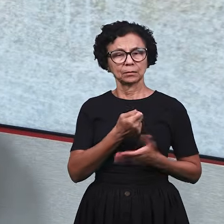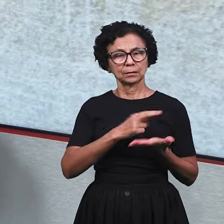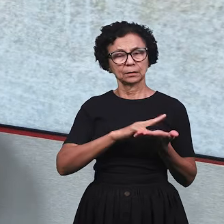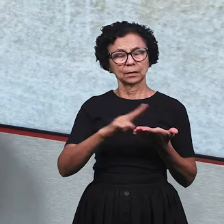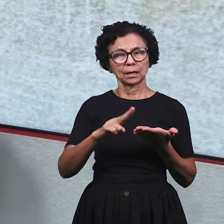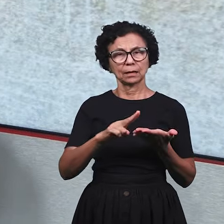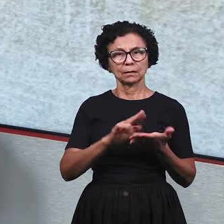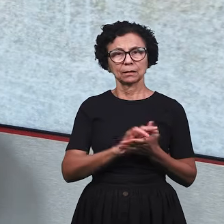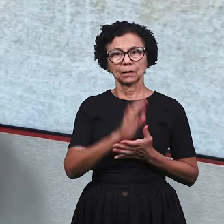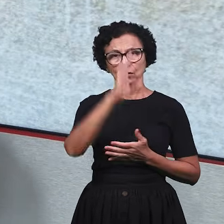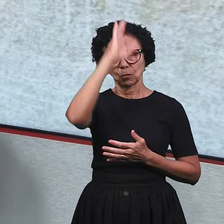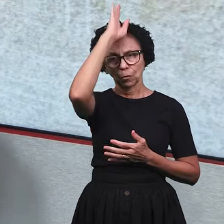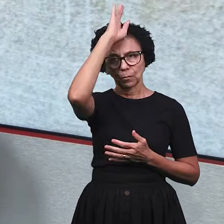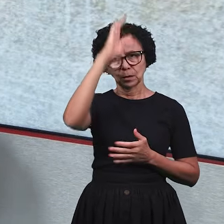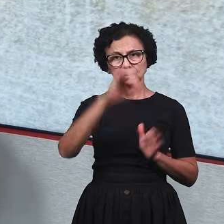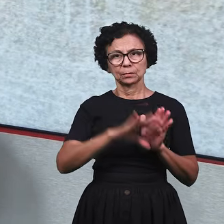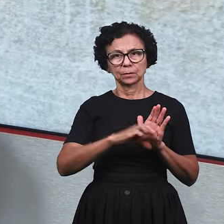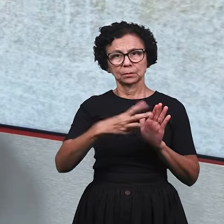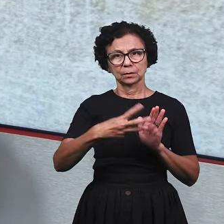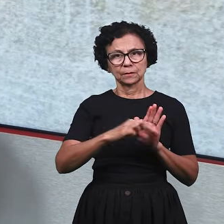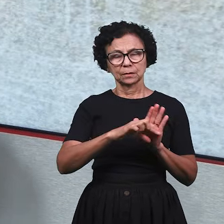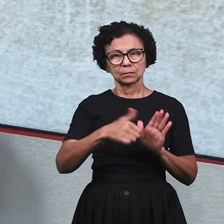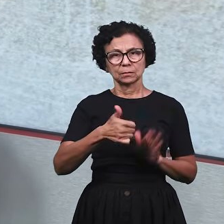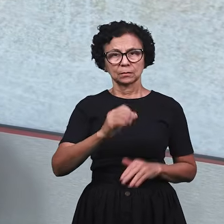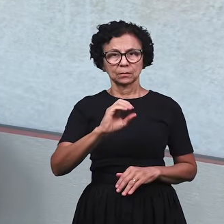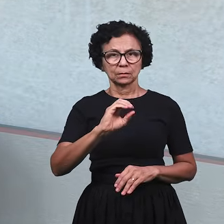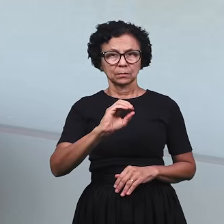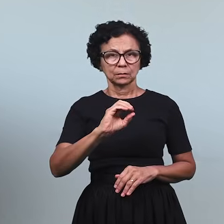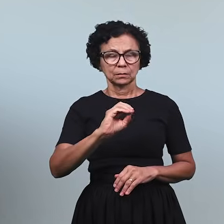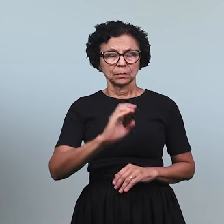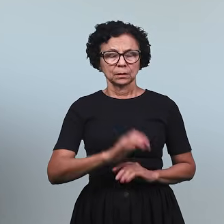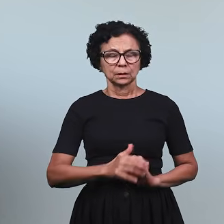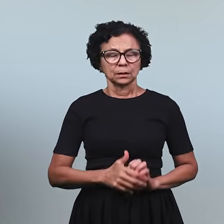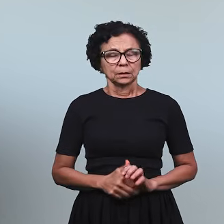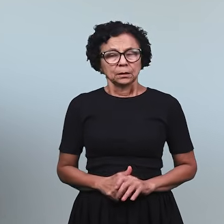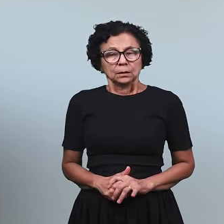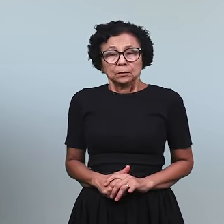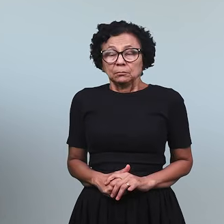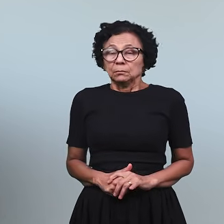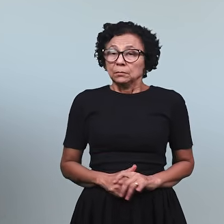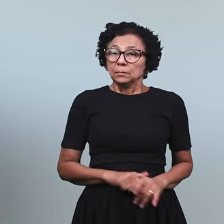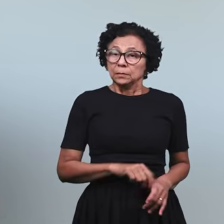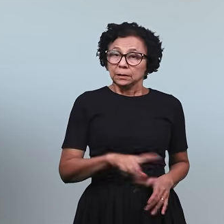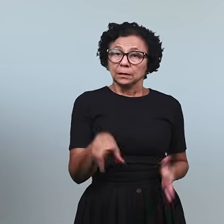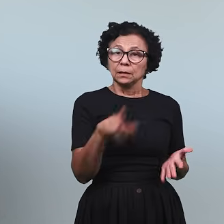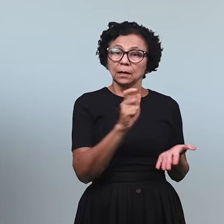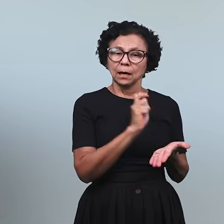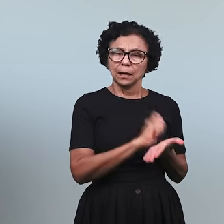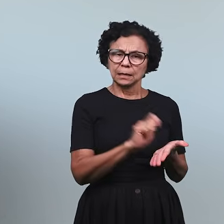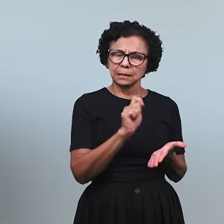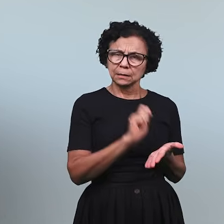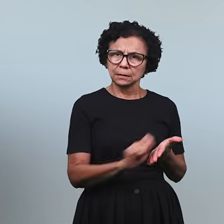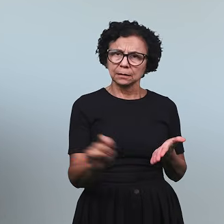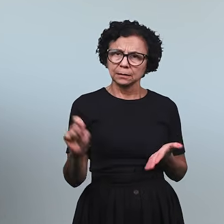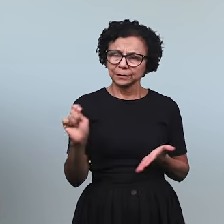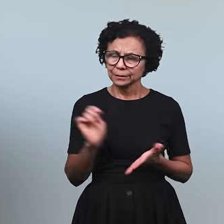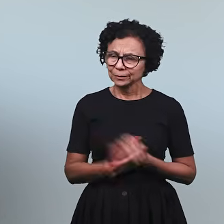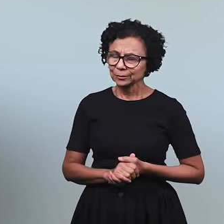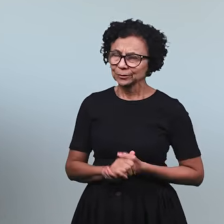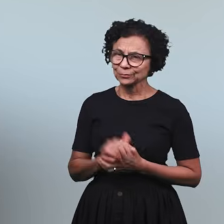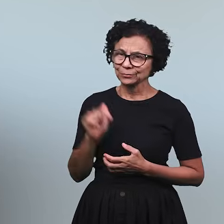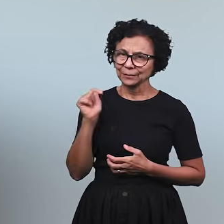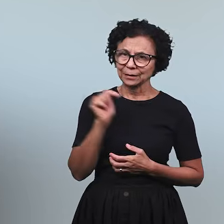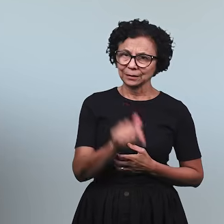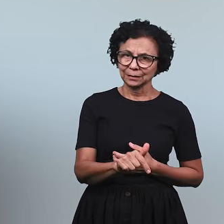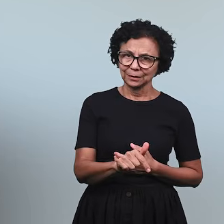aos Romanos, capítulo 3, versículo 10, quando ele diz assim: como está escrito, não há um